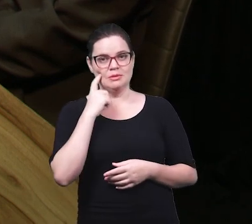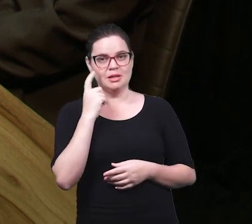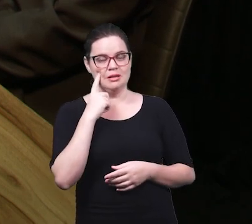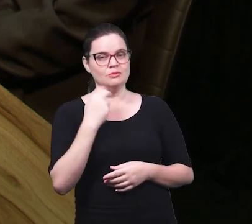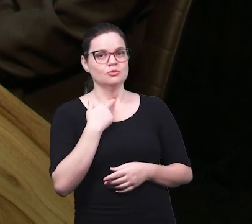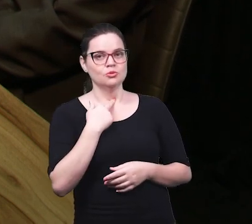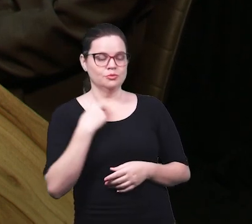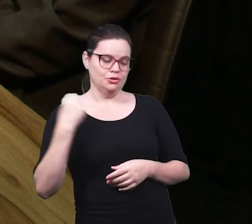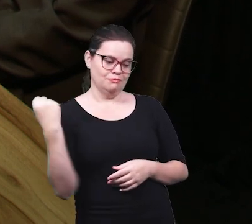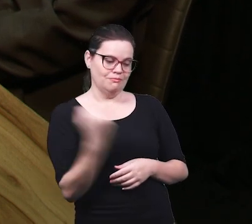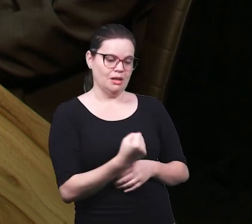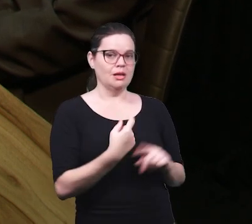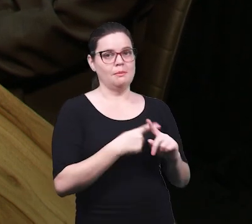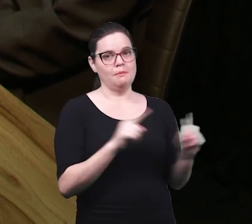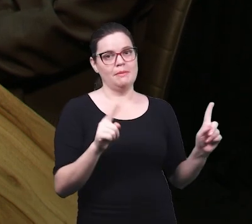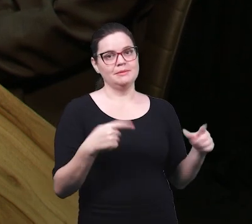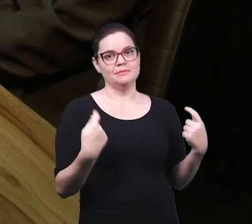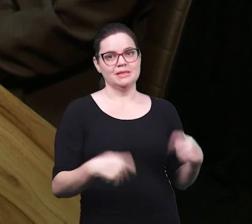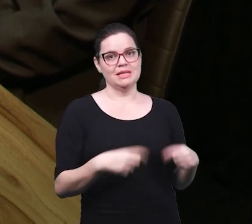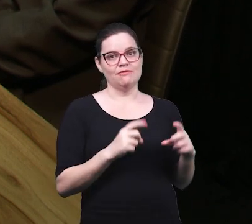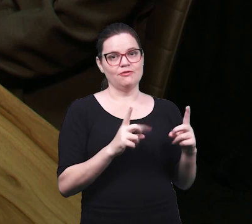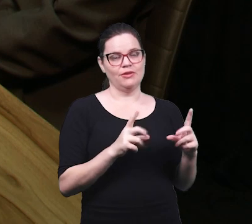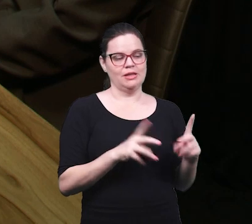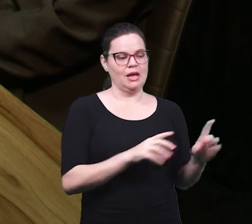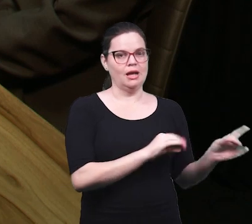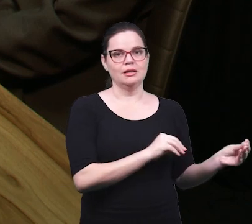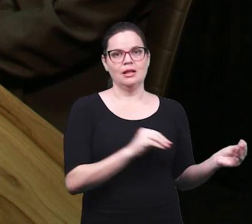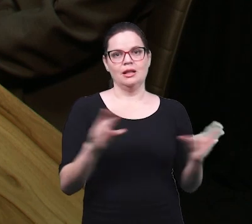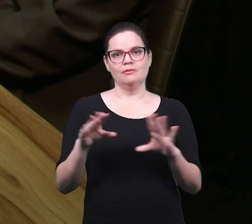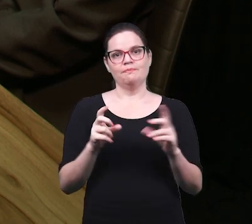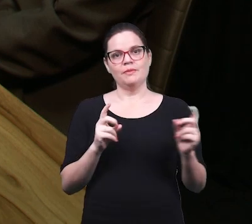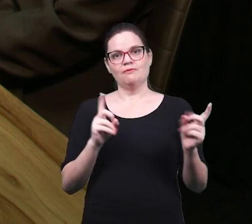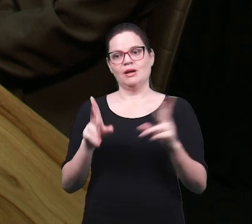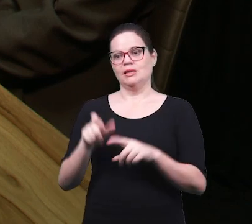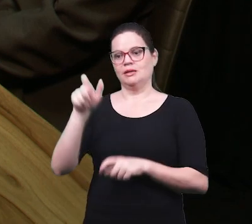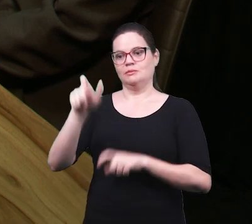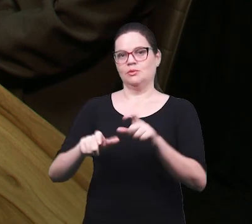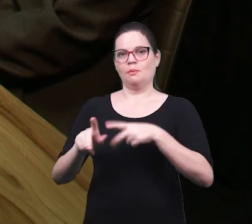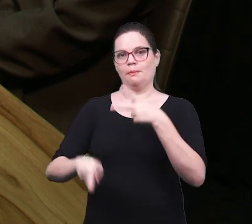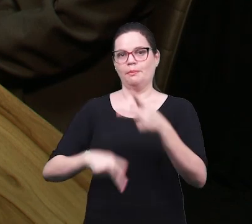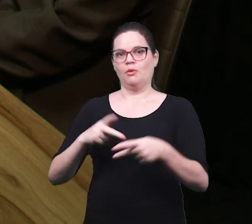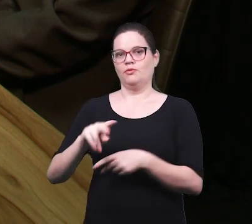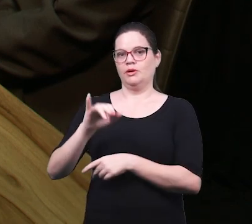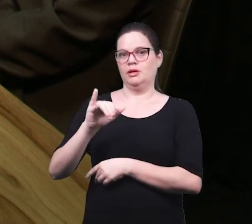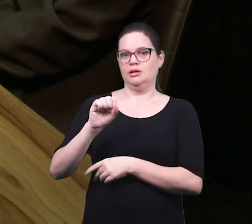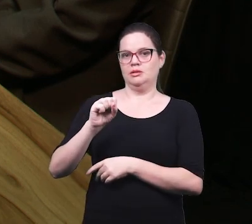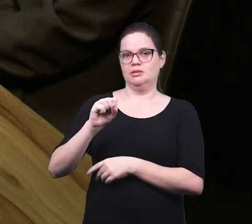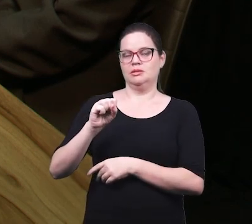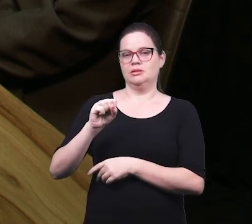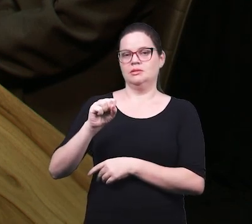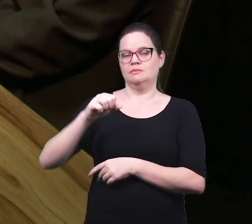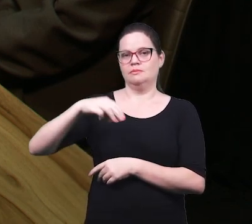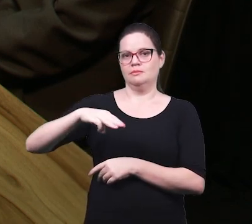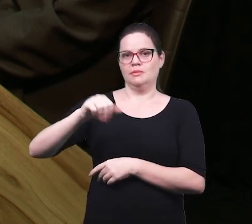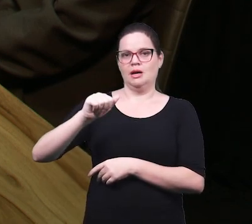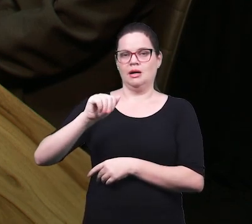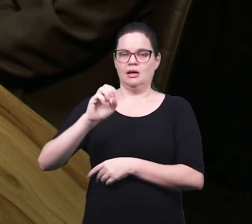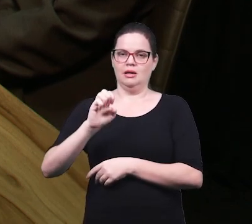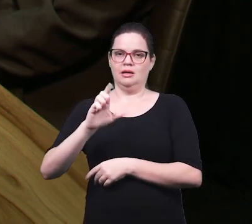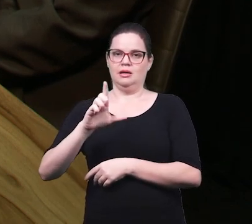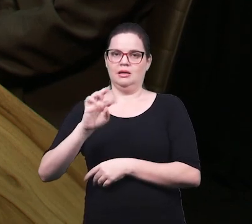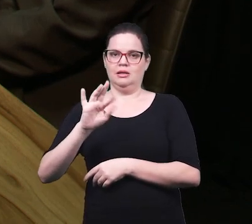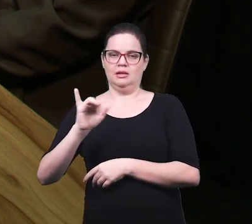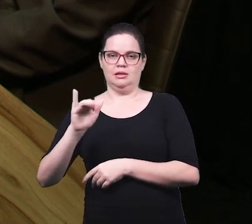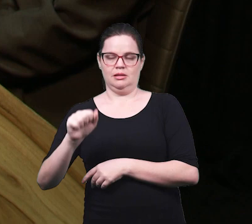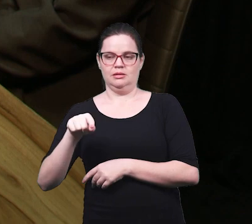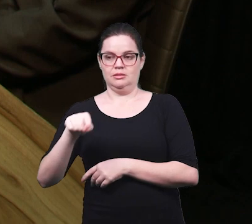o próprio irmão. Agora ele é vendido para uma caravana de ismaelitas, não é verdade? E